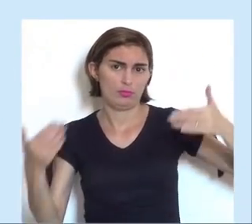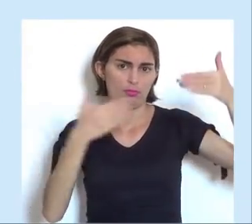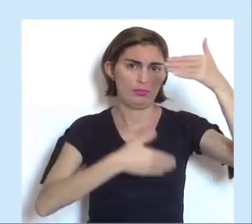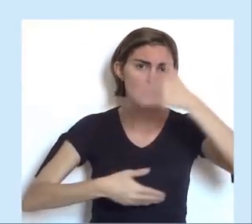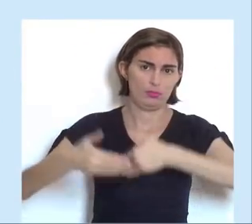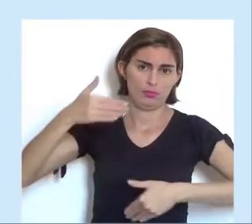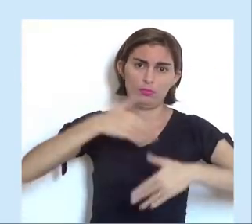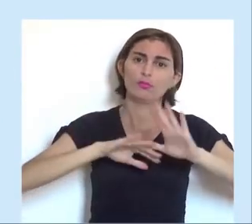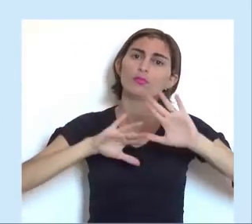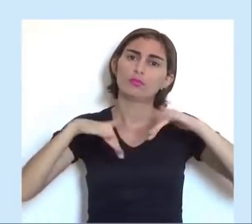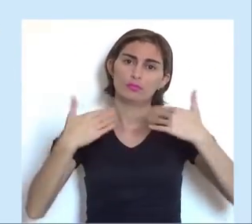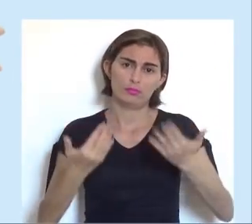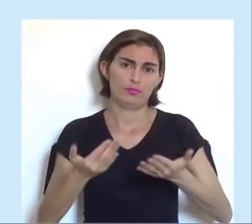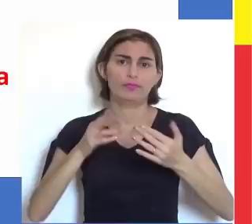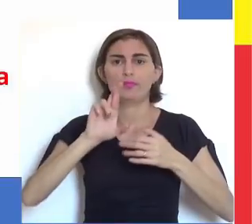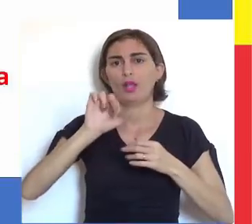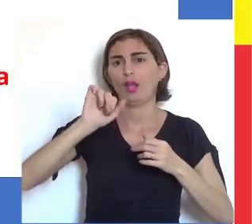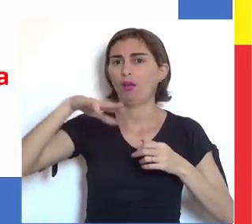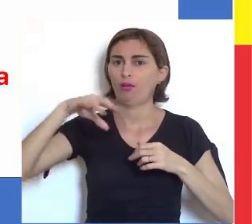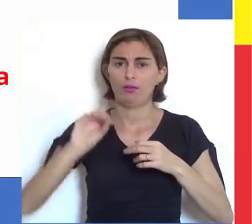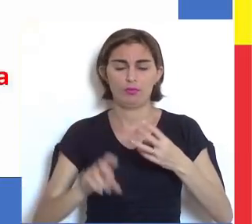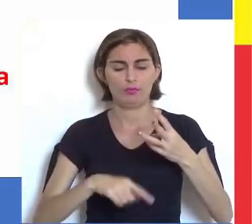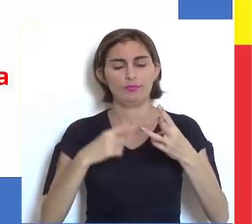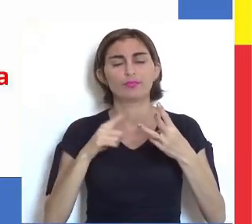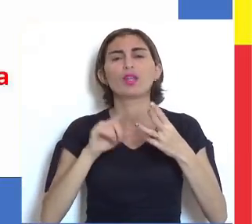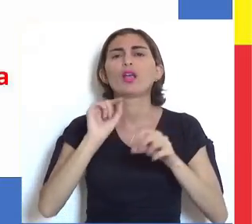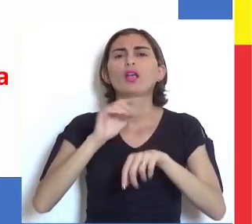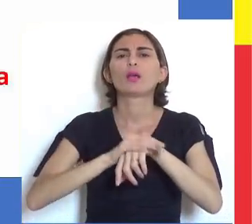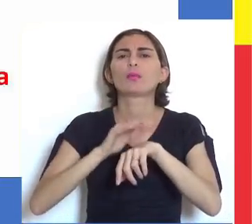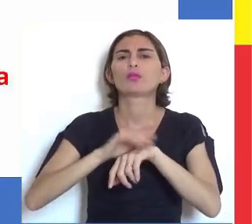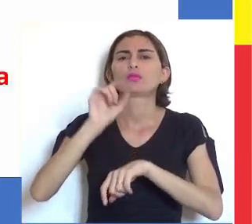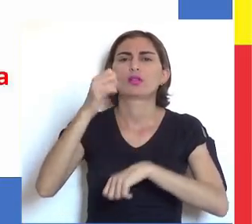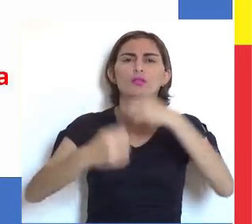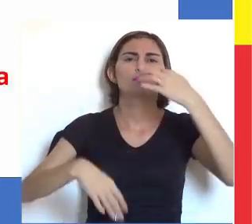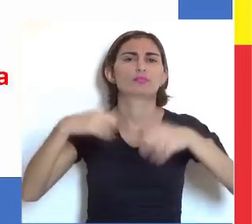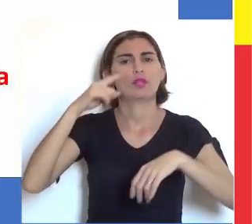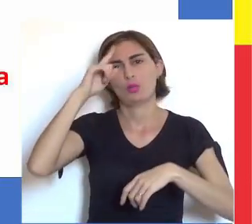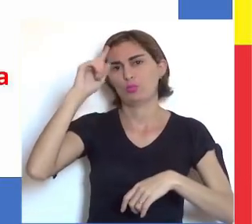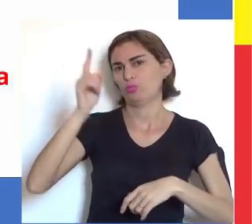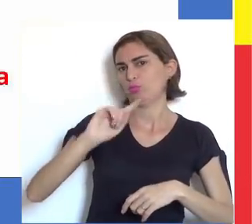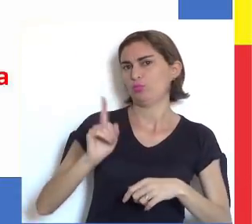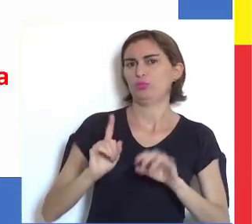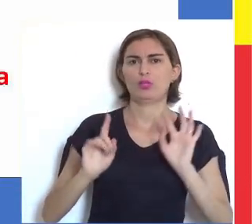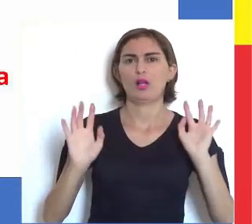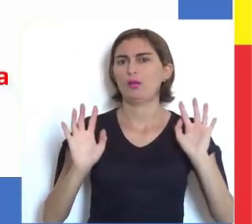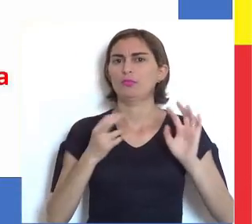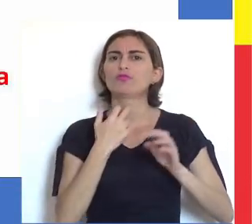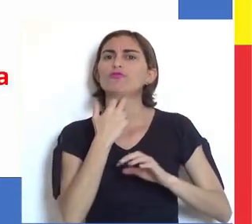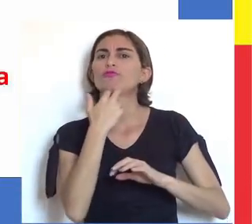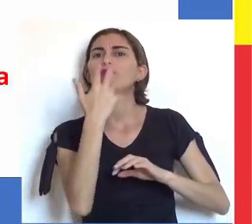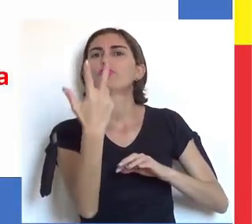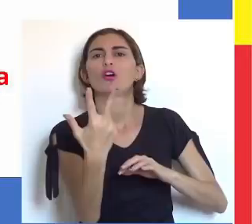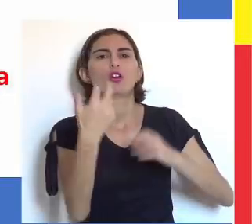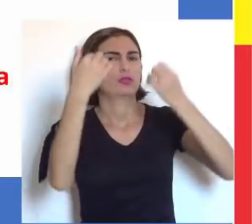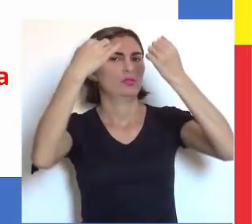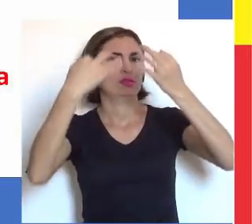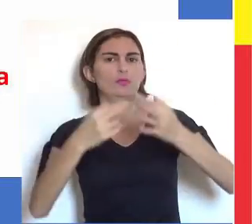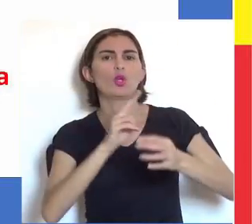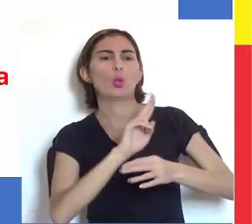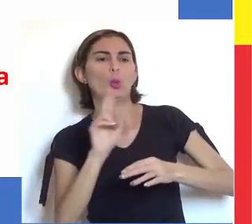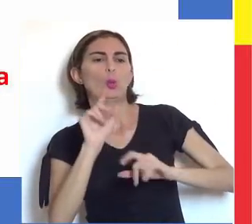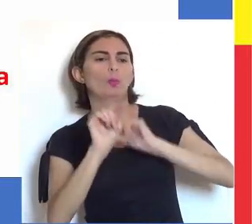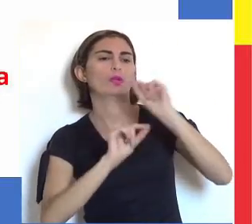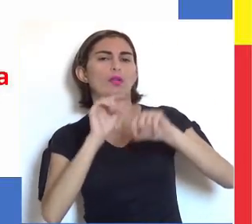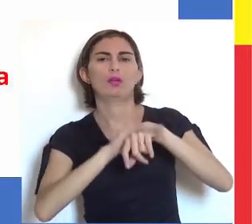participar, não é? Então pode ser isso aí. Quem conta a história? Não sabemos, é uma voz que não está na